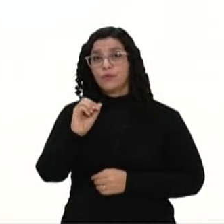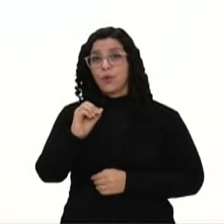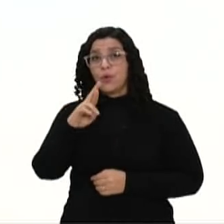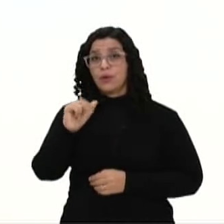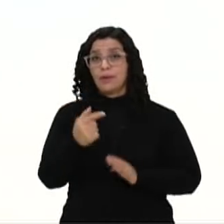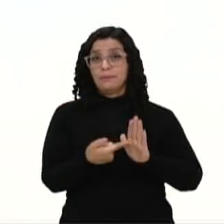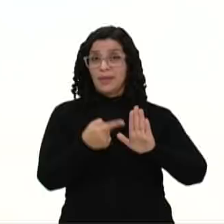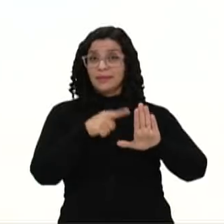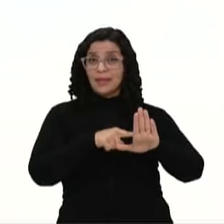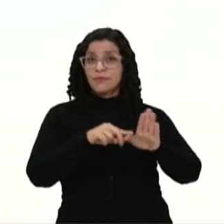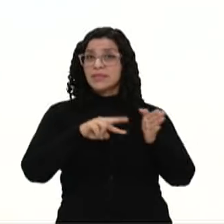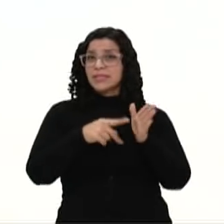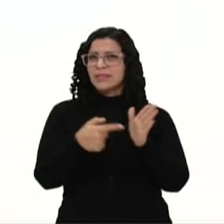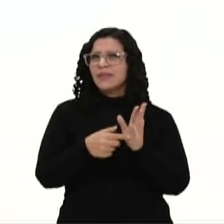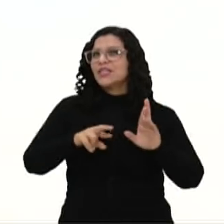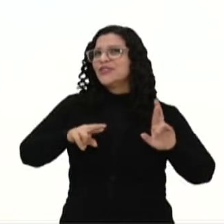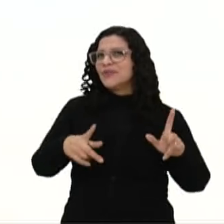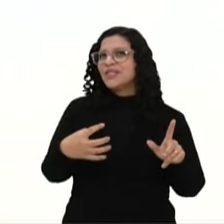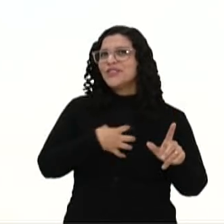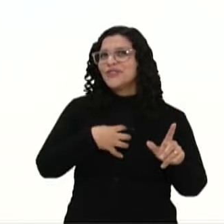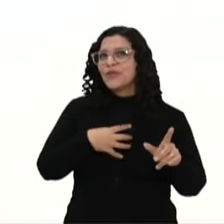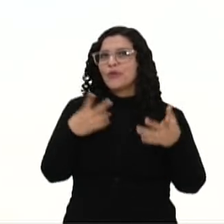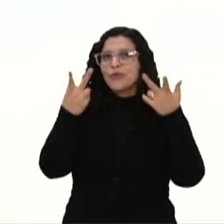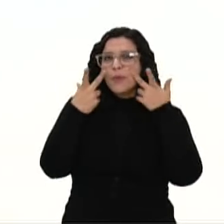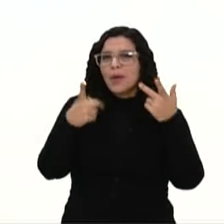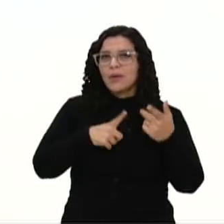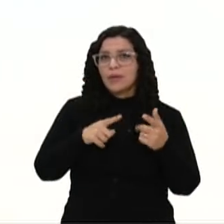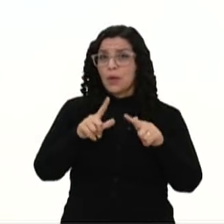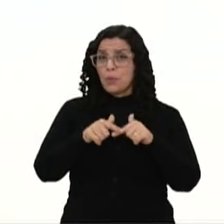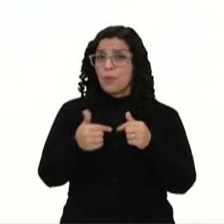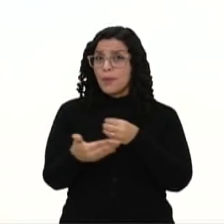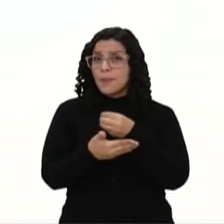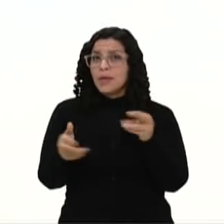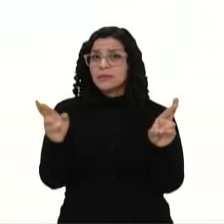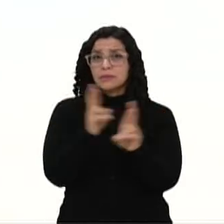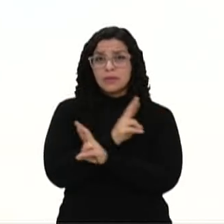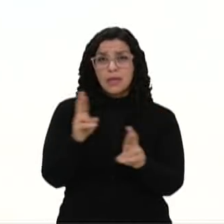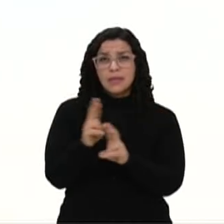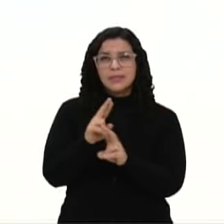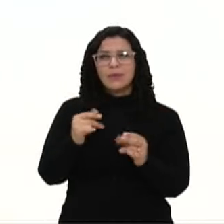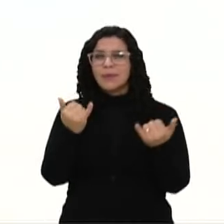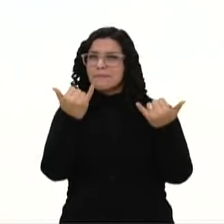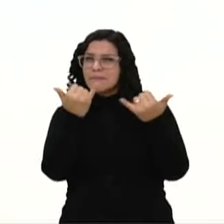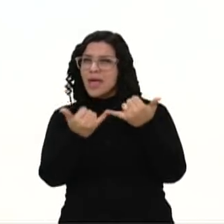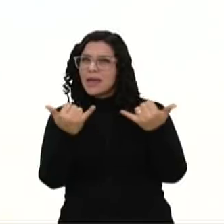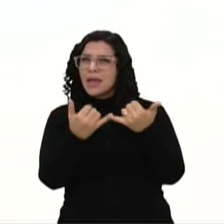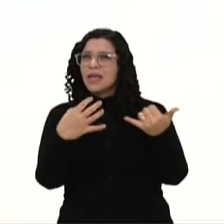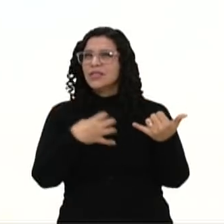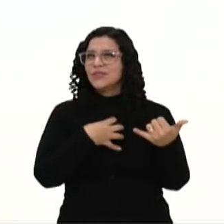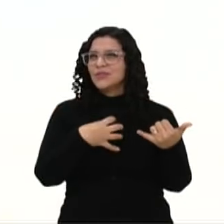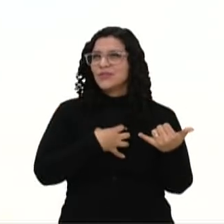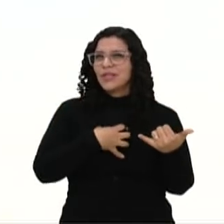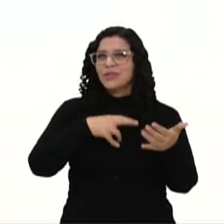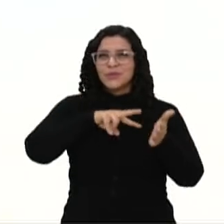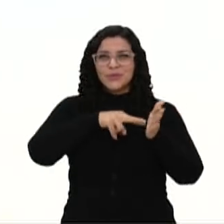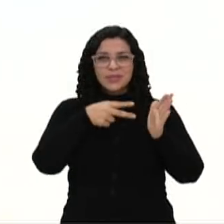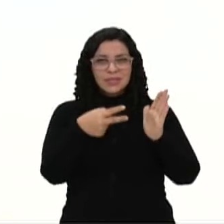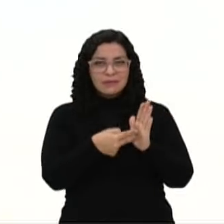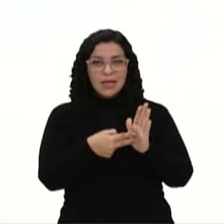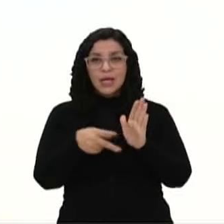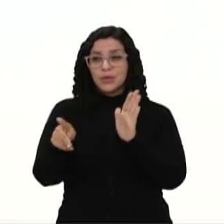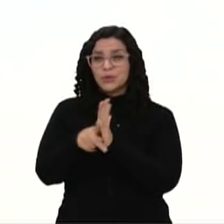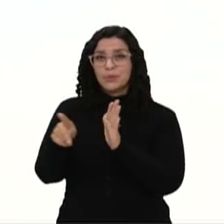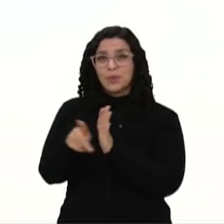empregar um termo com significado diferente do habitual, com base numa relação de similaridade entre o sentido próprio e o